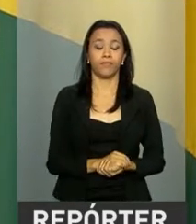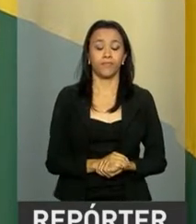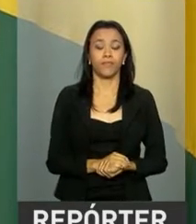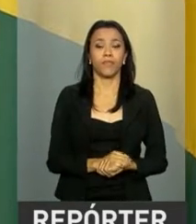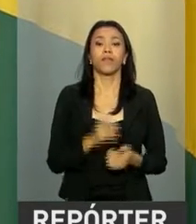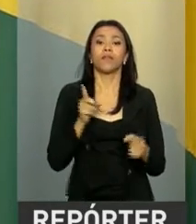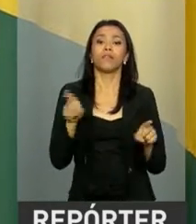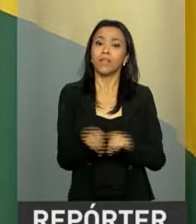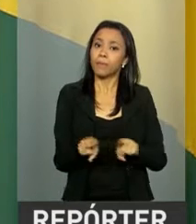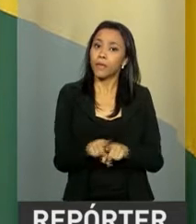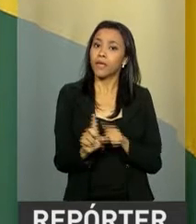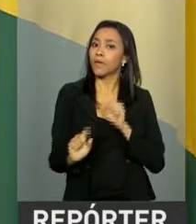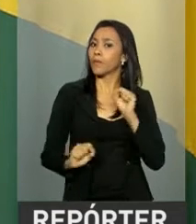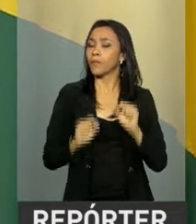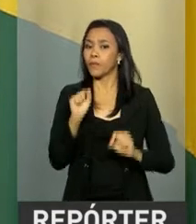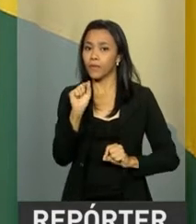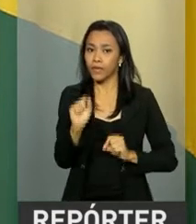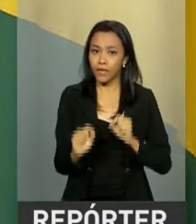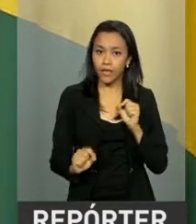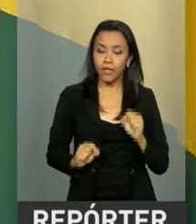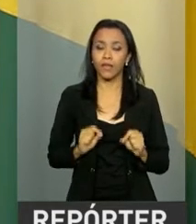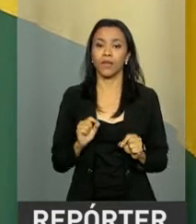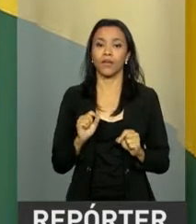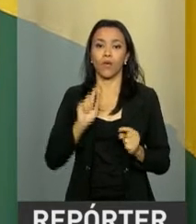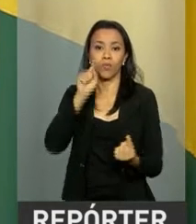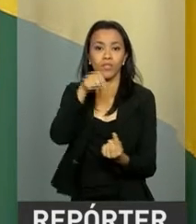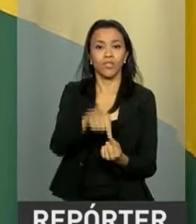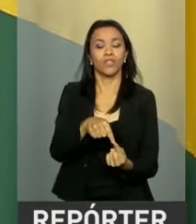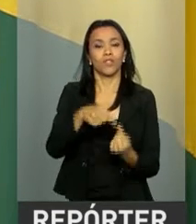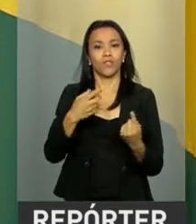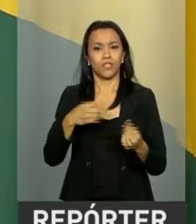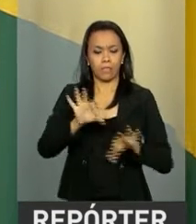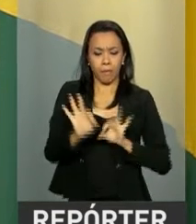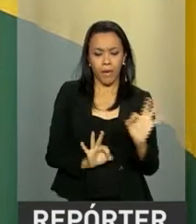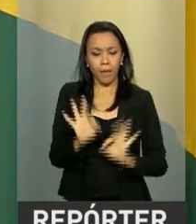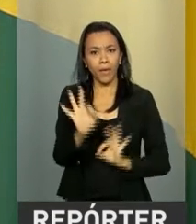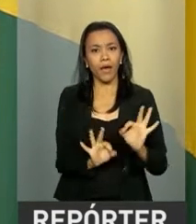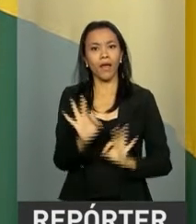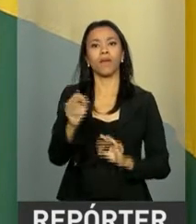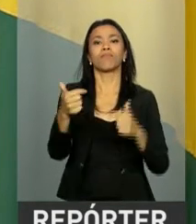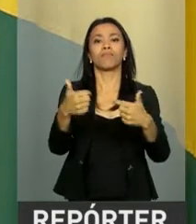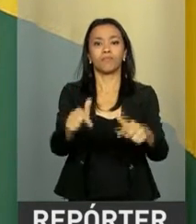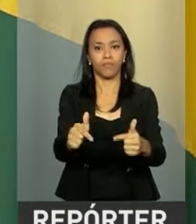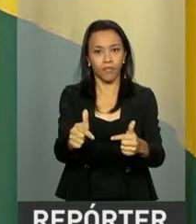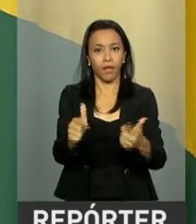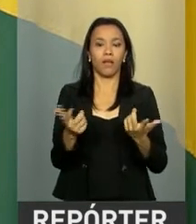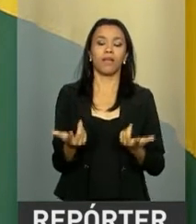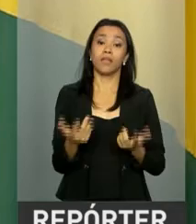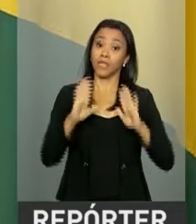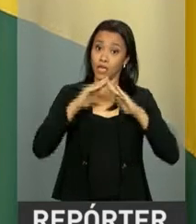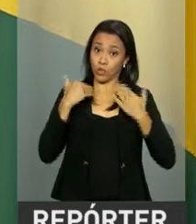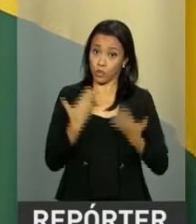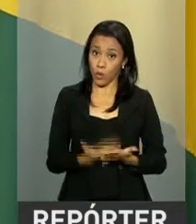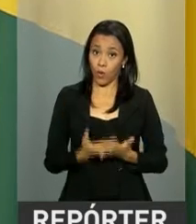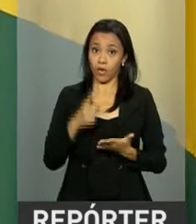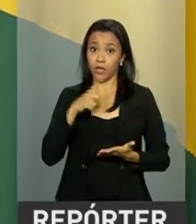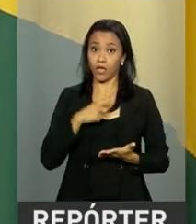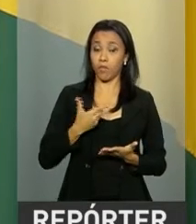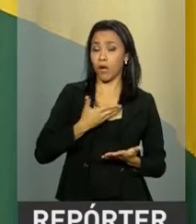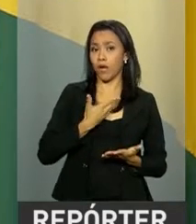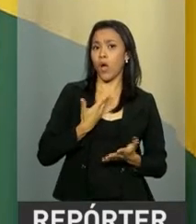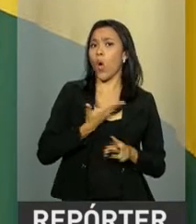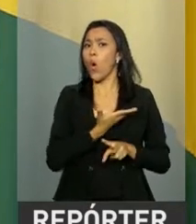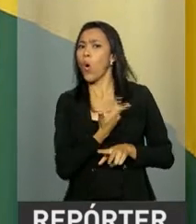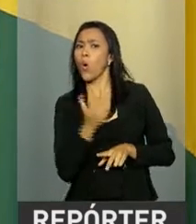Ela deve também servir a qualificação para o trabalho, o que recomenda à escola disponibilizar uma opção